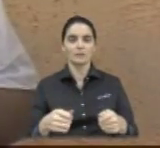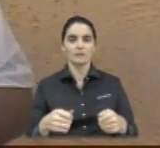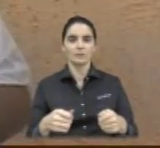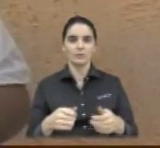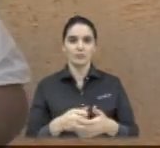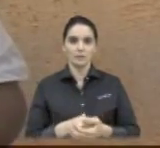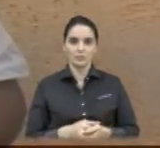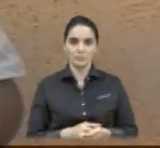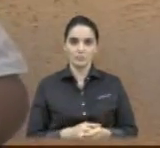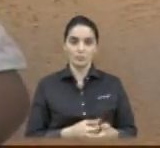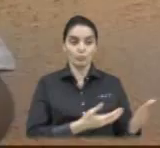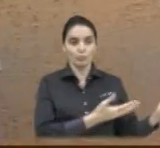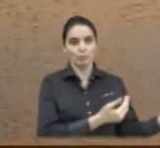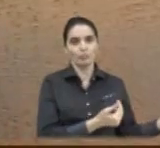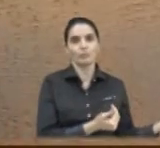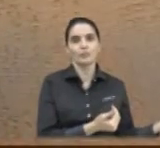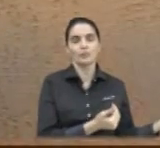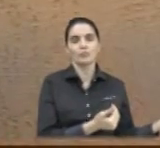trabalhadora